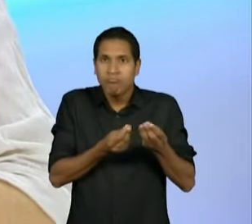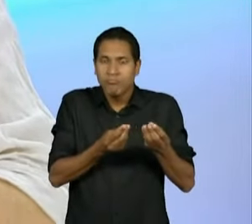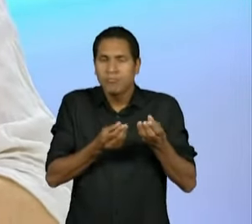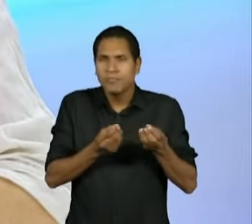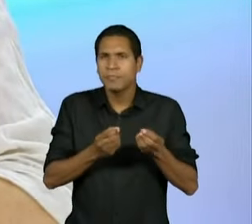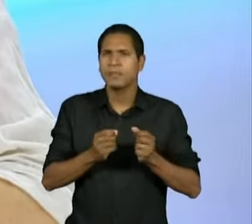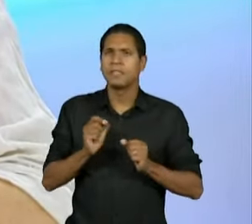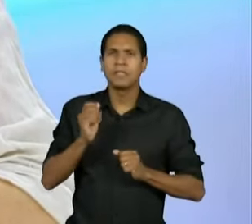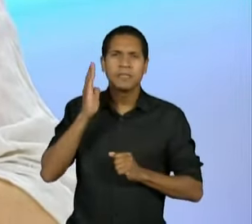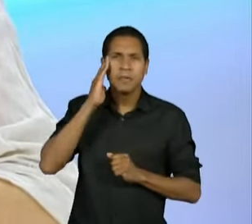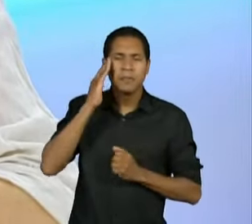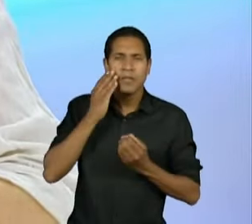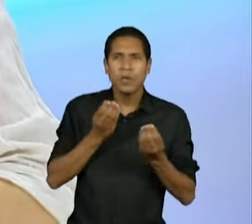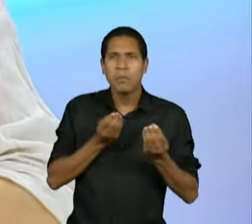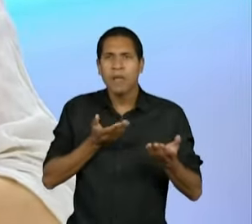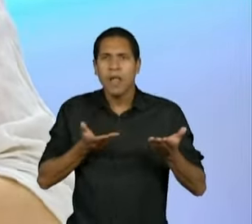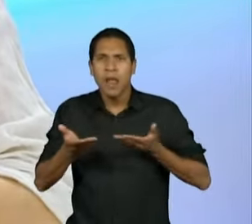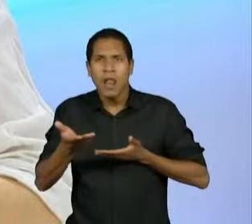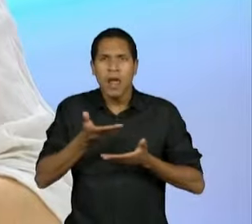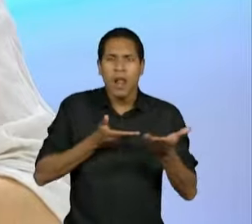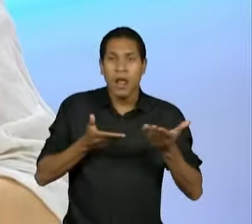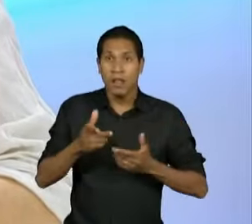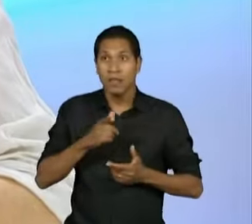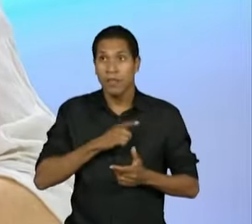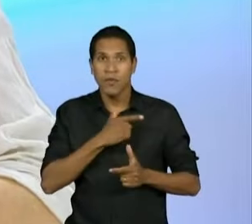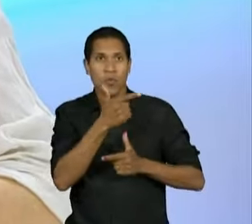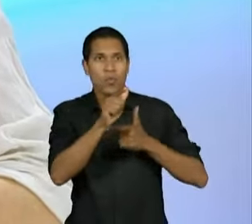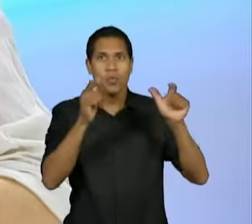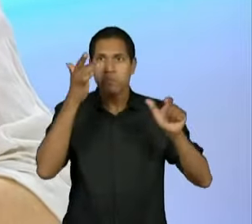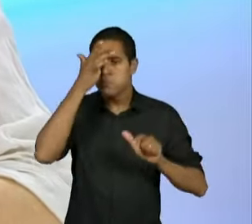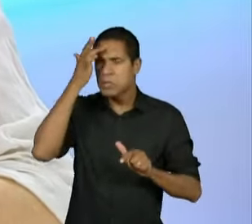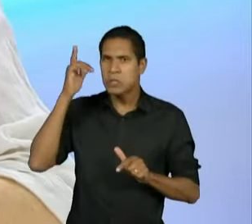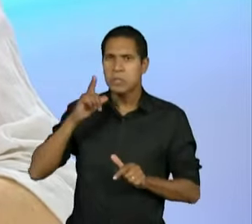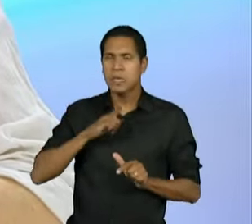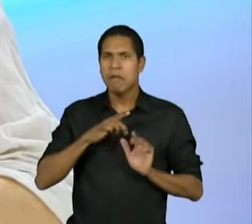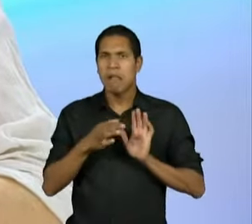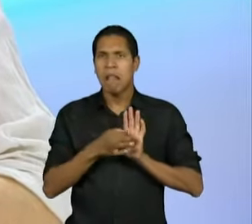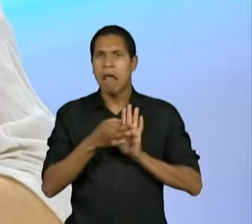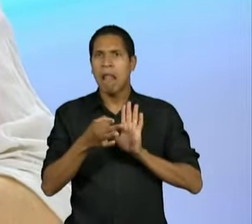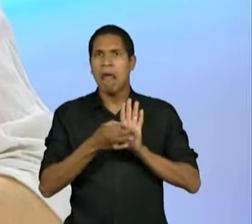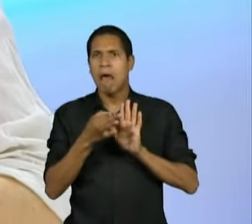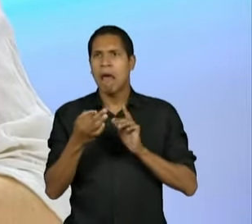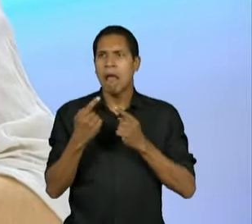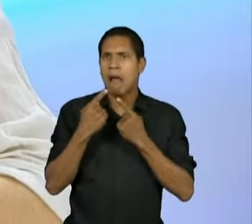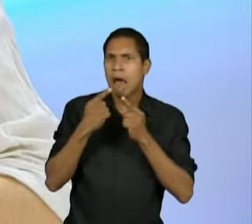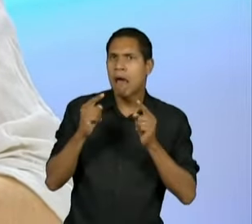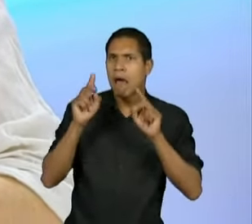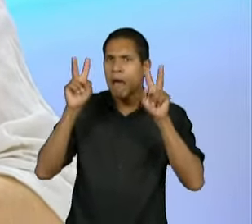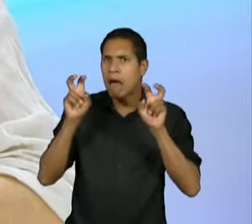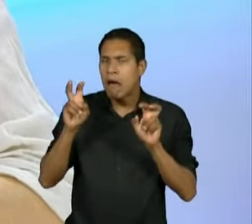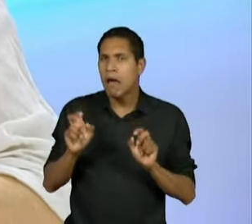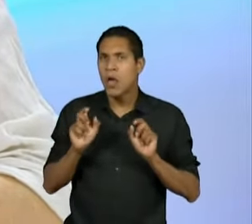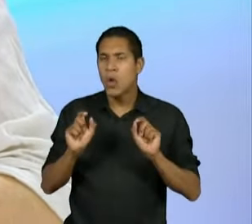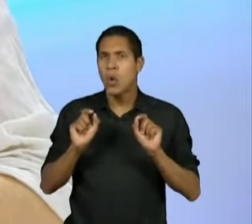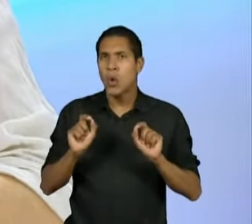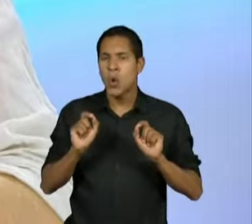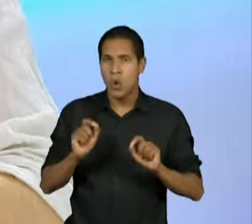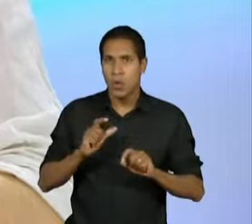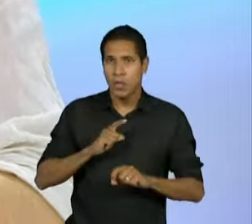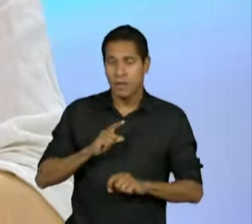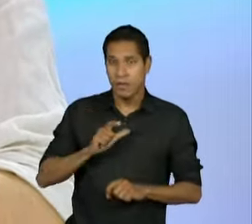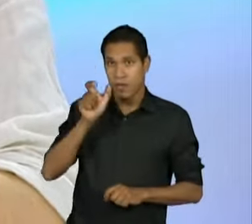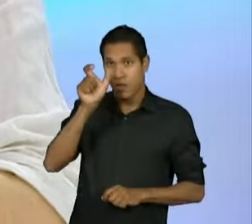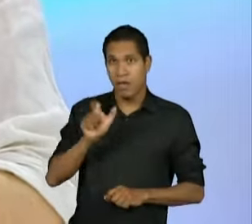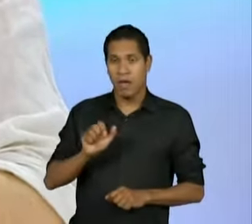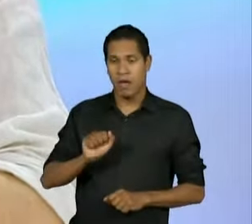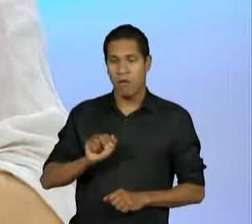respeito dessa relação, dessa crítica que houve também agora na ocasião do lançamento, em relação ao papel do Audálio